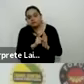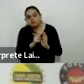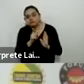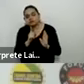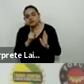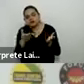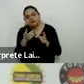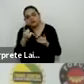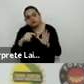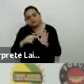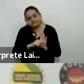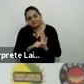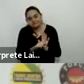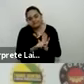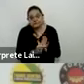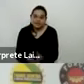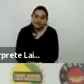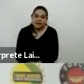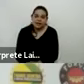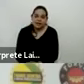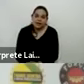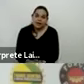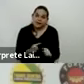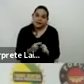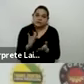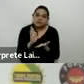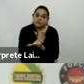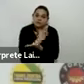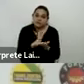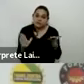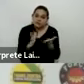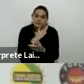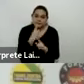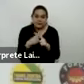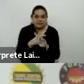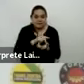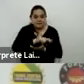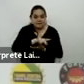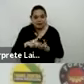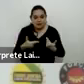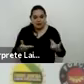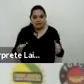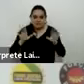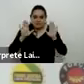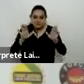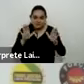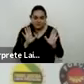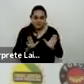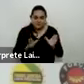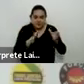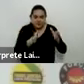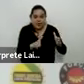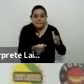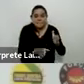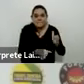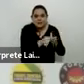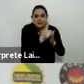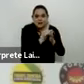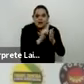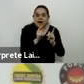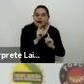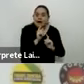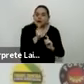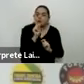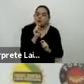eu vou dividir aqui que nem o Jack Stripador, porque são várias coisas, e eu quero começar por uma declaração do ministro Guedes nos jornais de ontem.